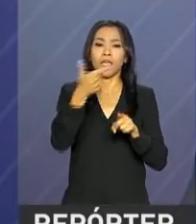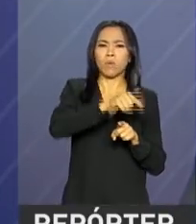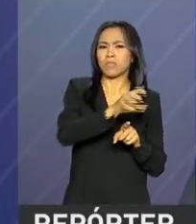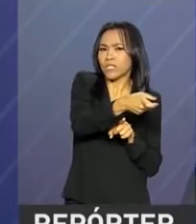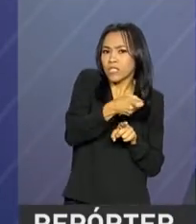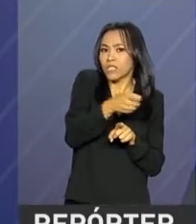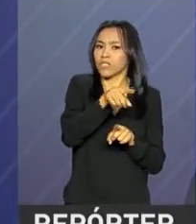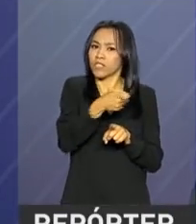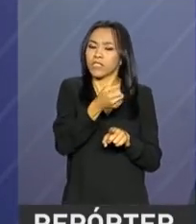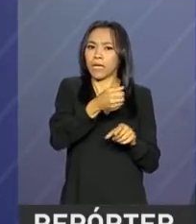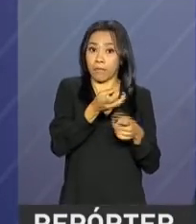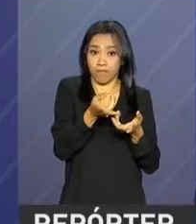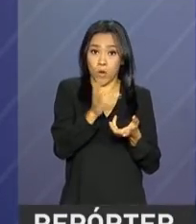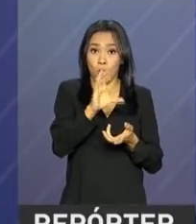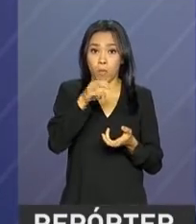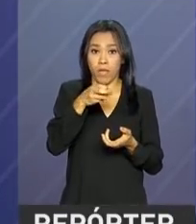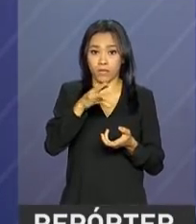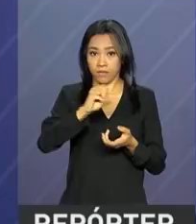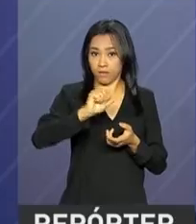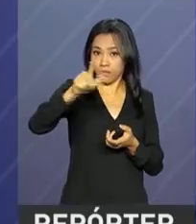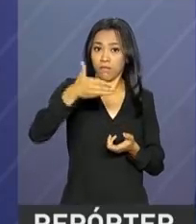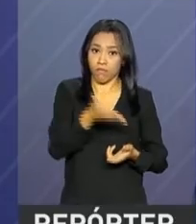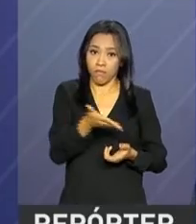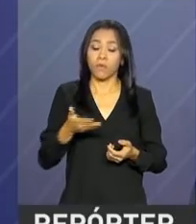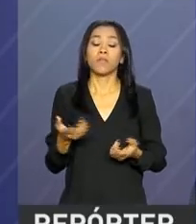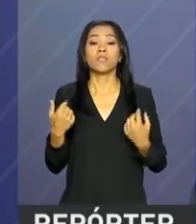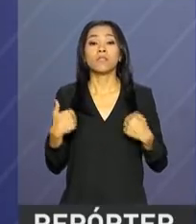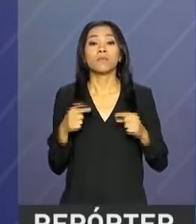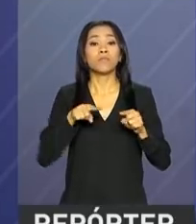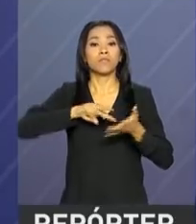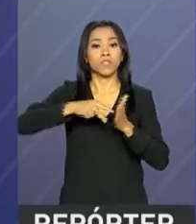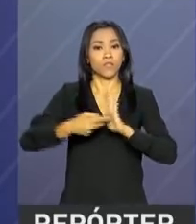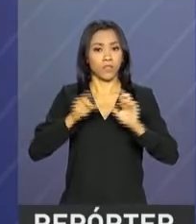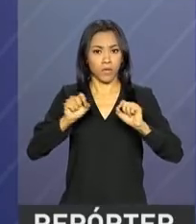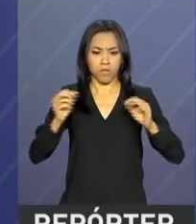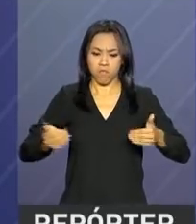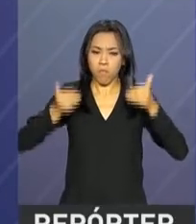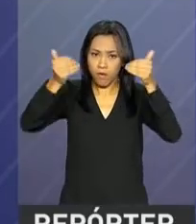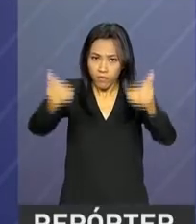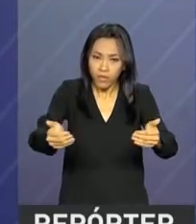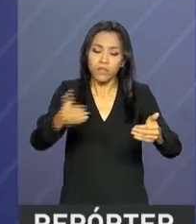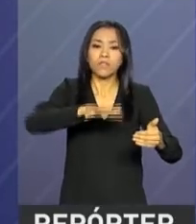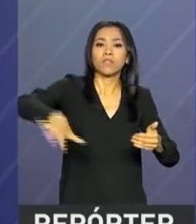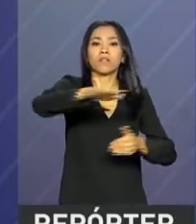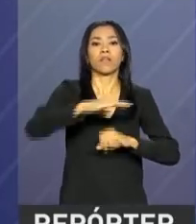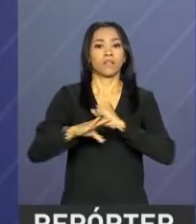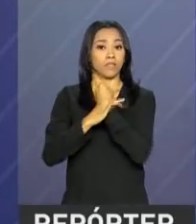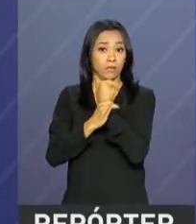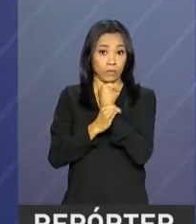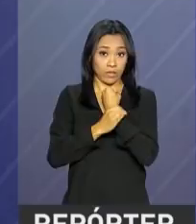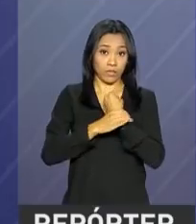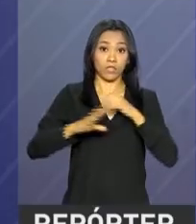elas têm uma criptografia verde amarelo então isso significa um grande avanço em termos de segurança das nossas comunicações